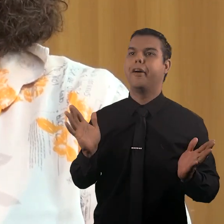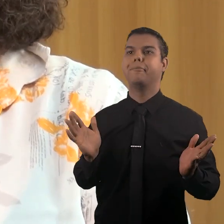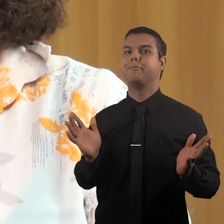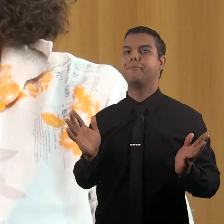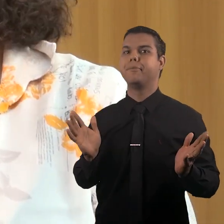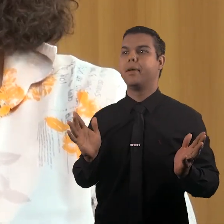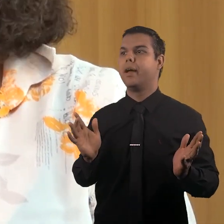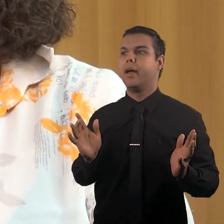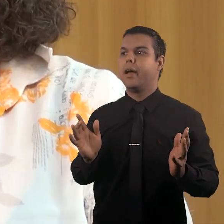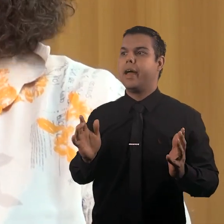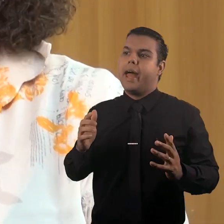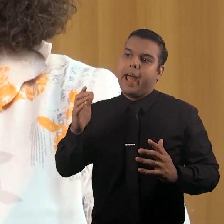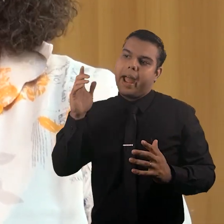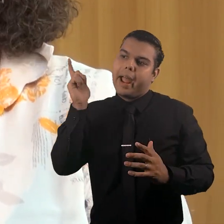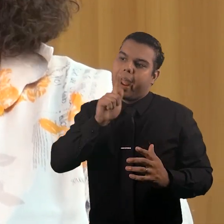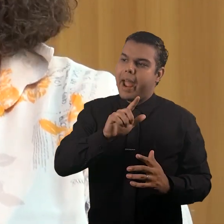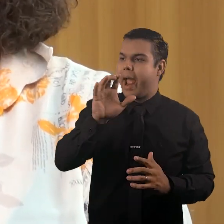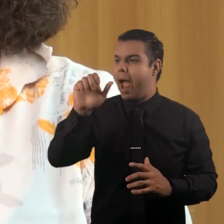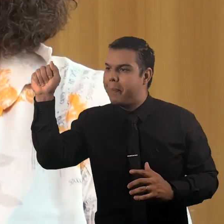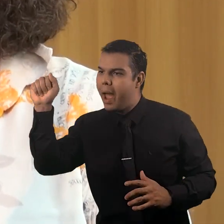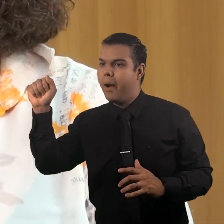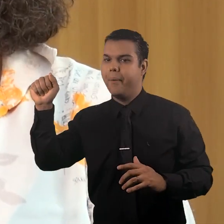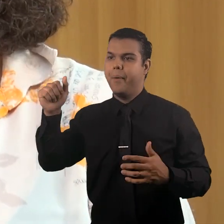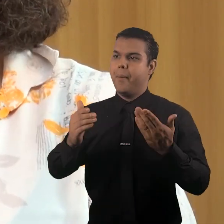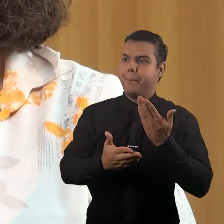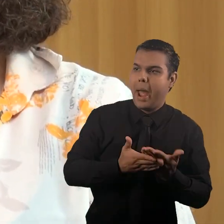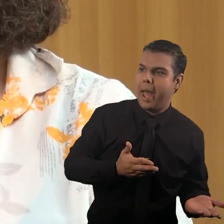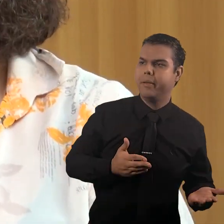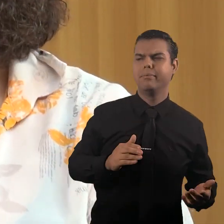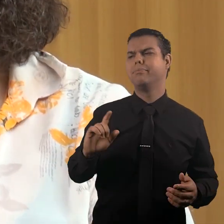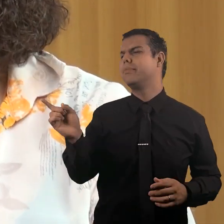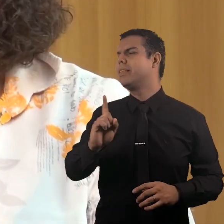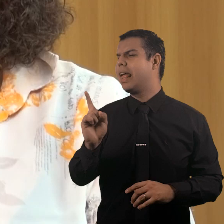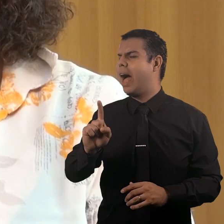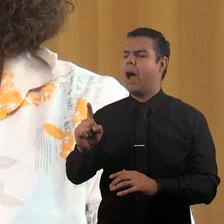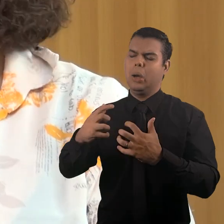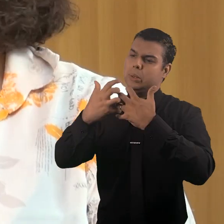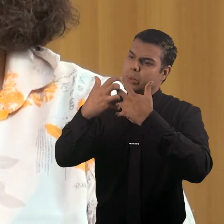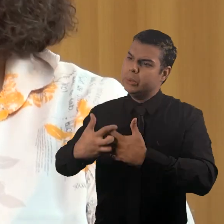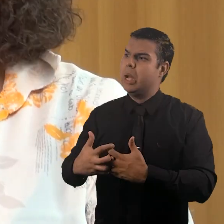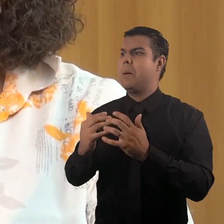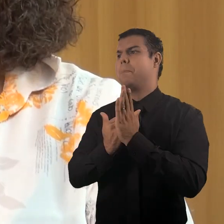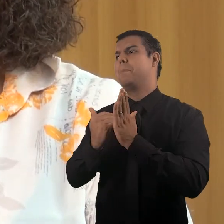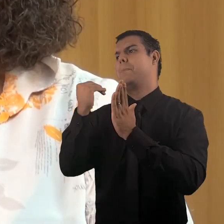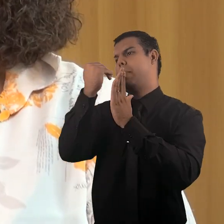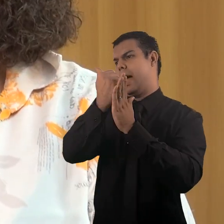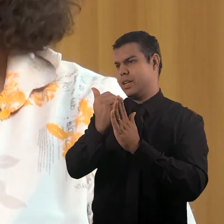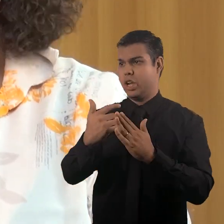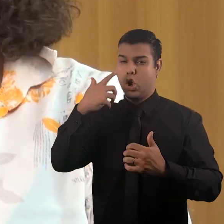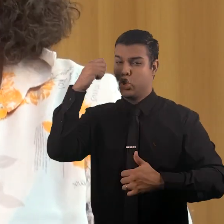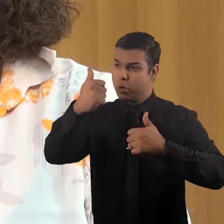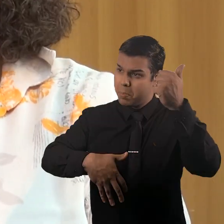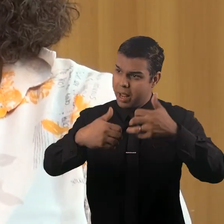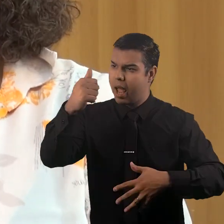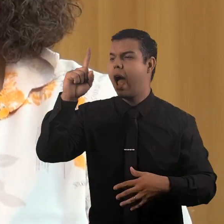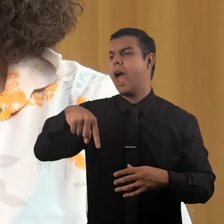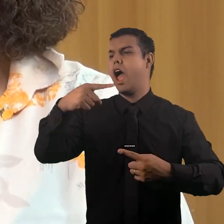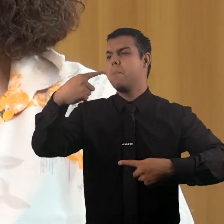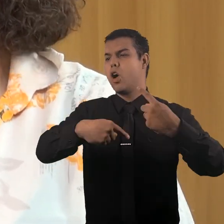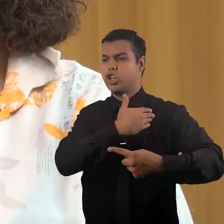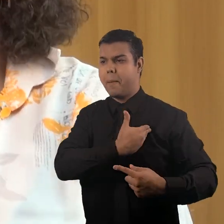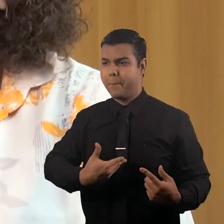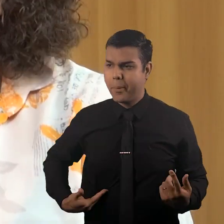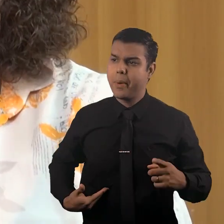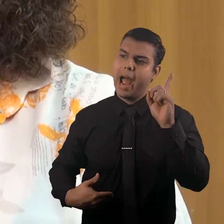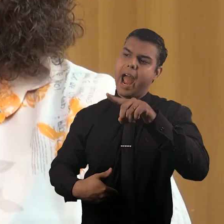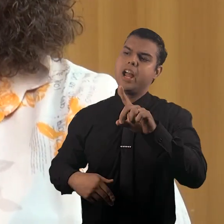sobre... Não é uma corrida sobre quem vence e quem perde. É uma coisa muito mais complexa, né? E aí a gente está falando de política